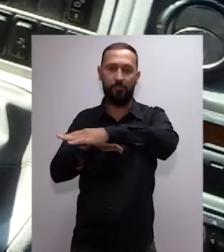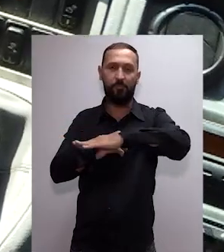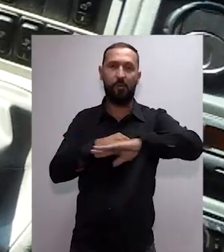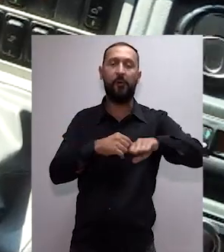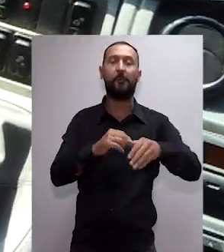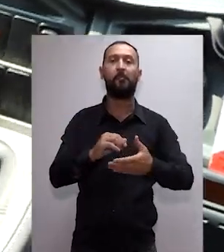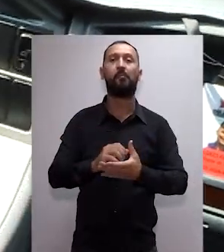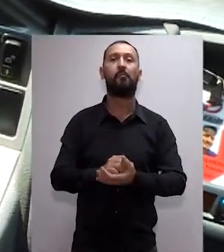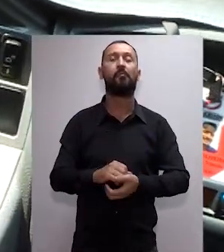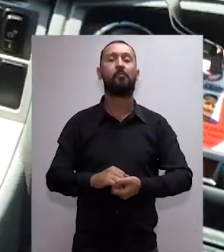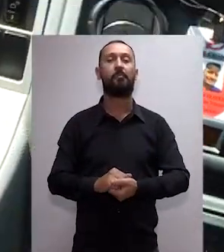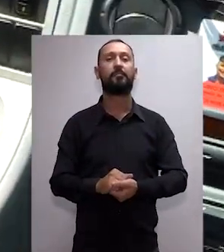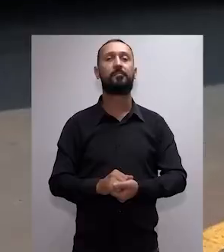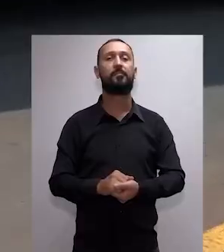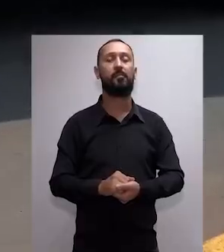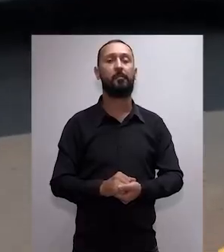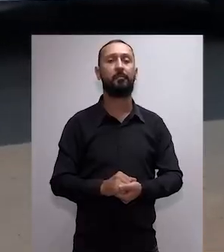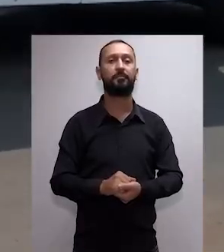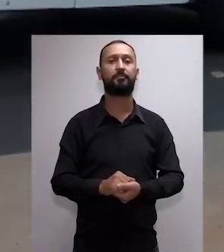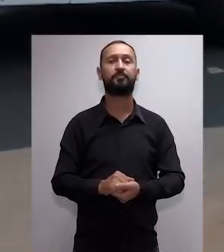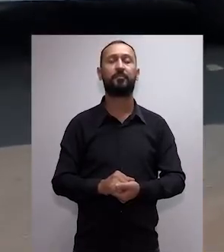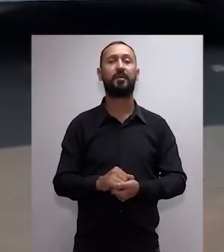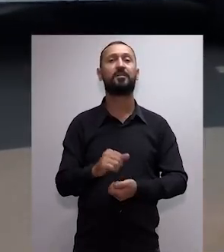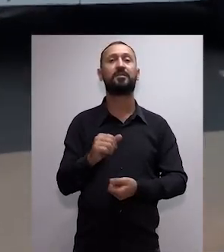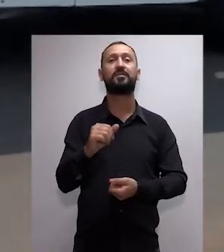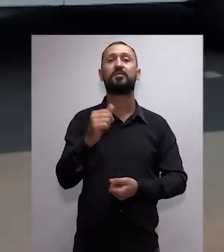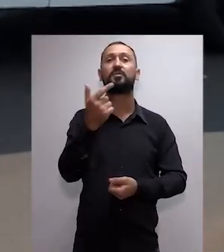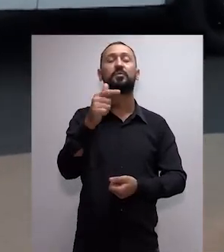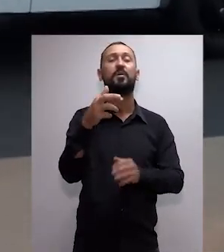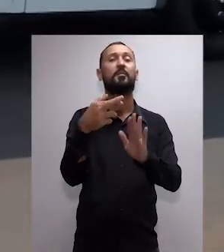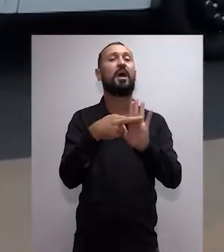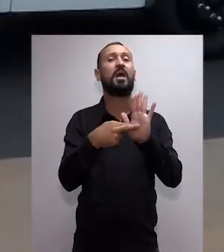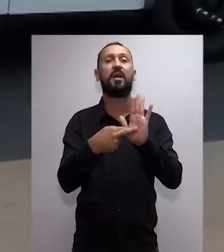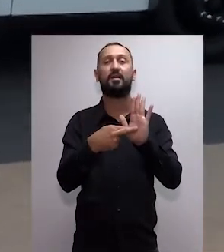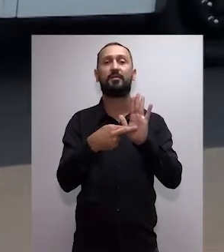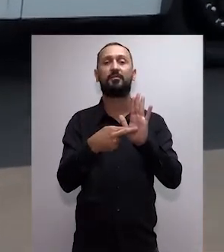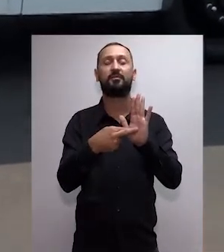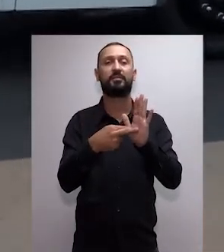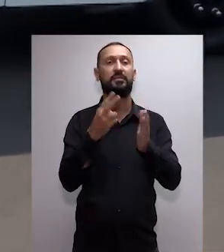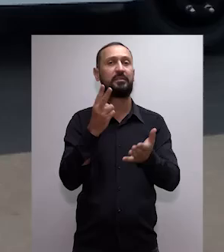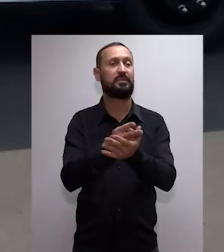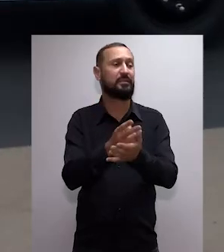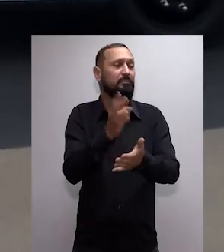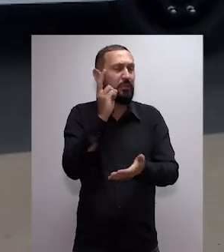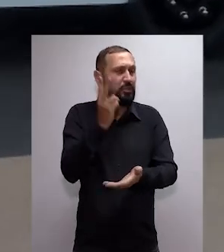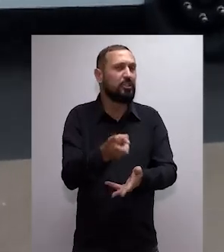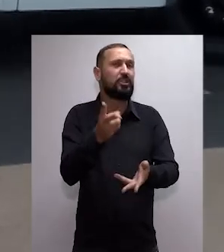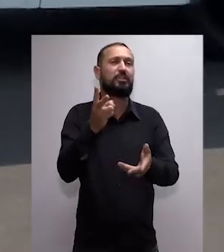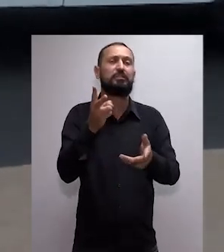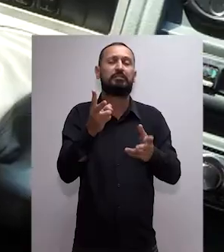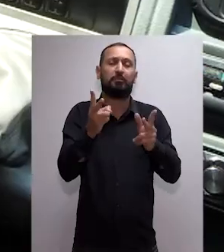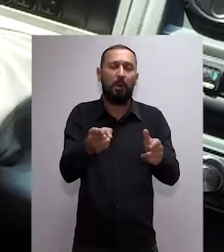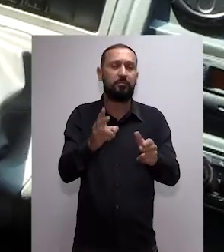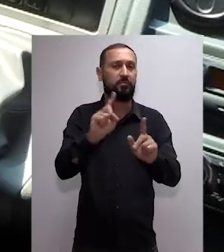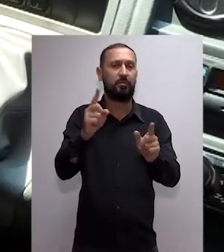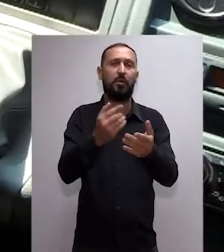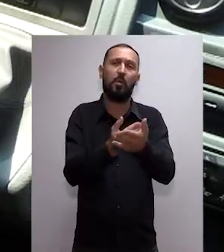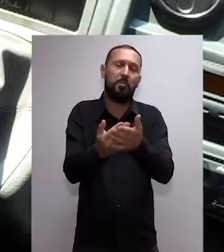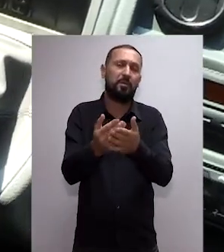Vai estacionar. E isso não tem uma regra, vai ser sempre aqui, não. Ele pode começar na baliza